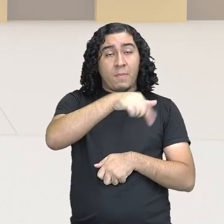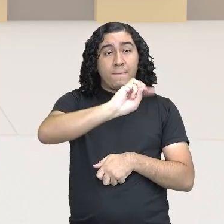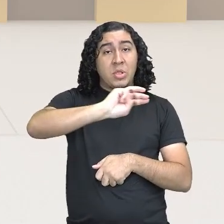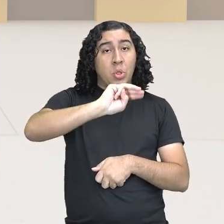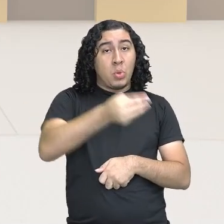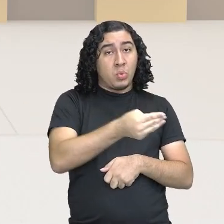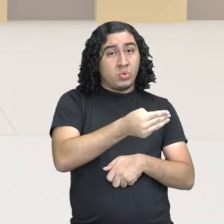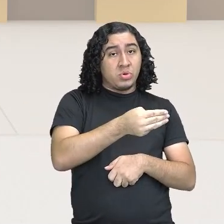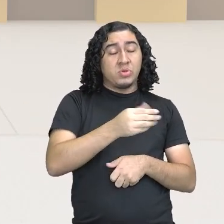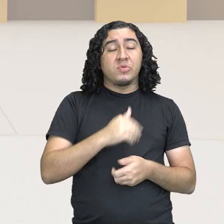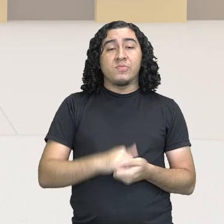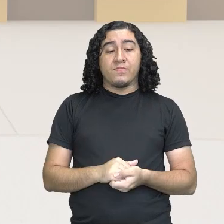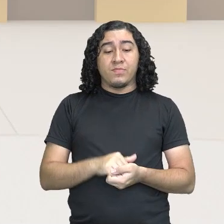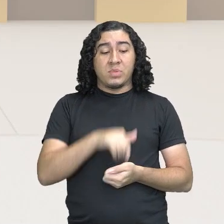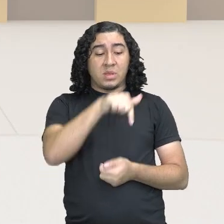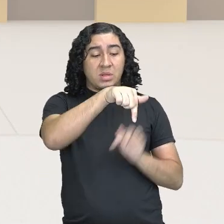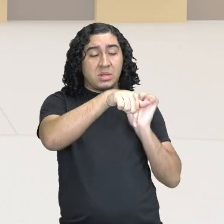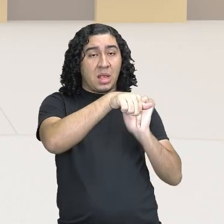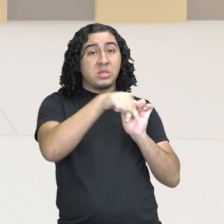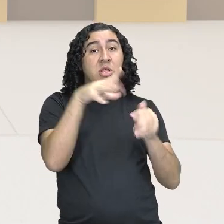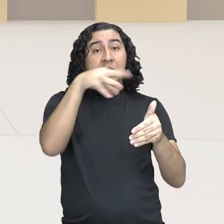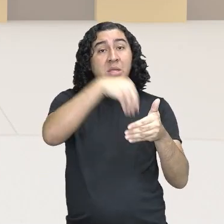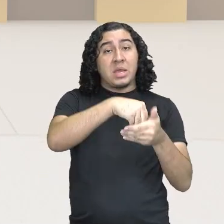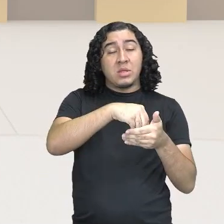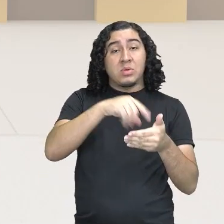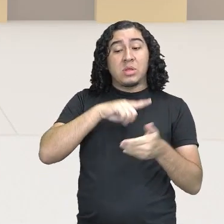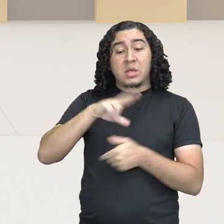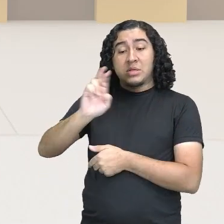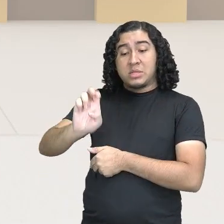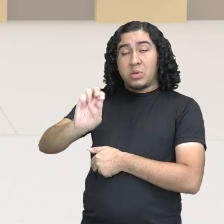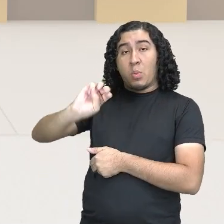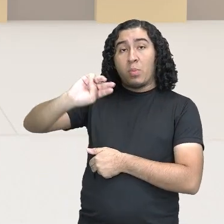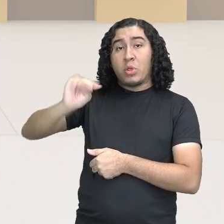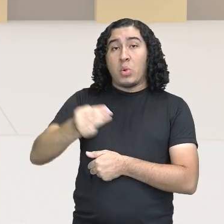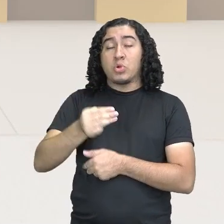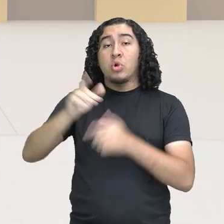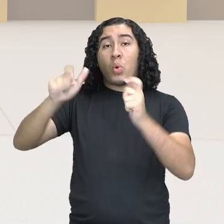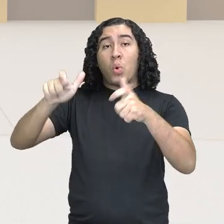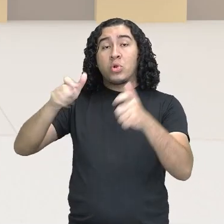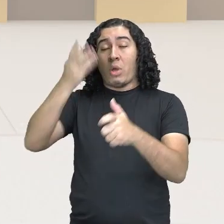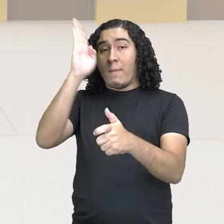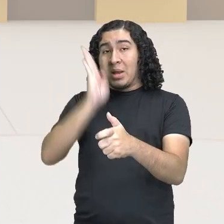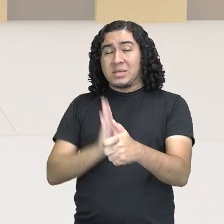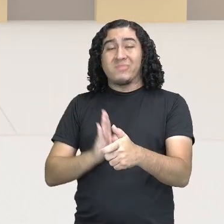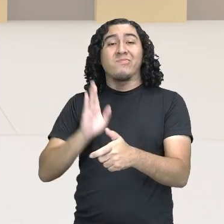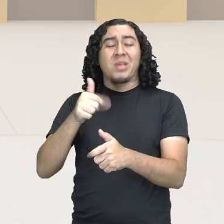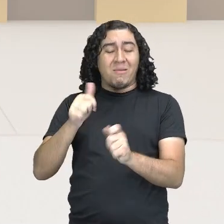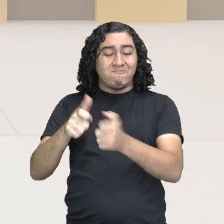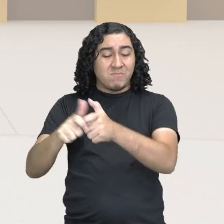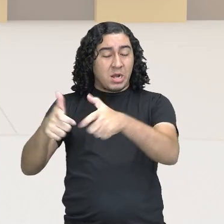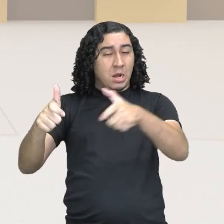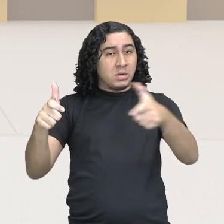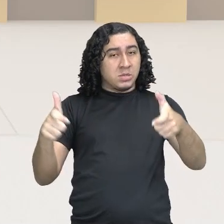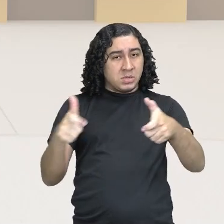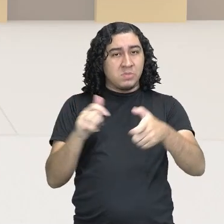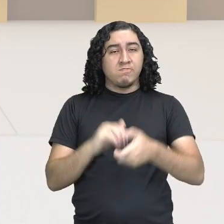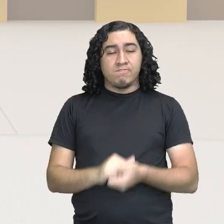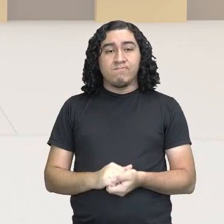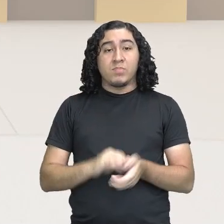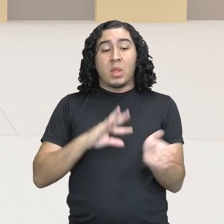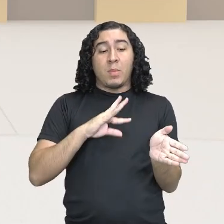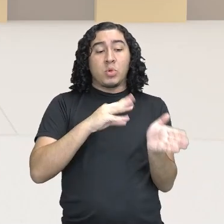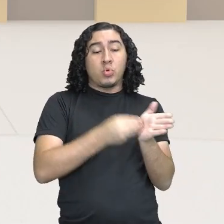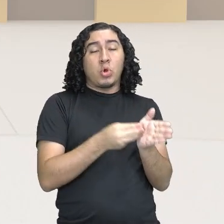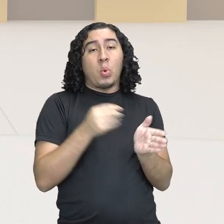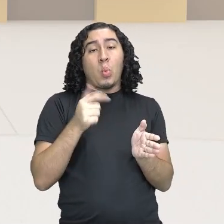Ou seja, desses 7, 5 milhões estão aqui no Brasil. Então, é uma área muito extensa. A Amazônia,